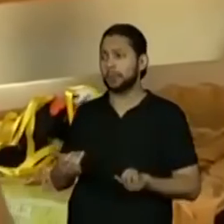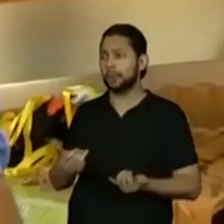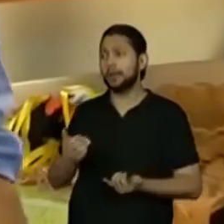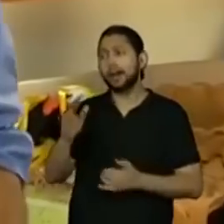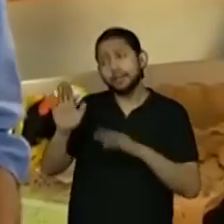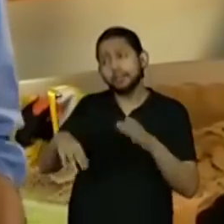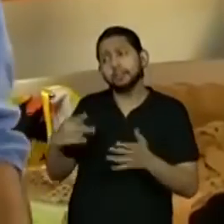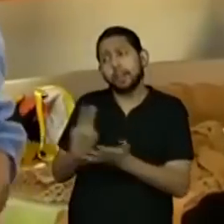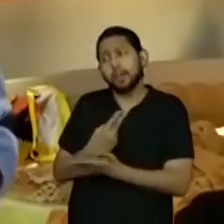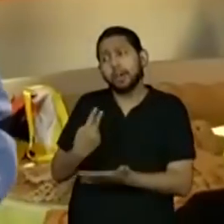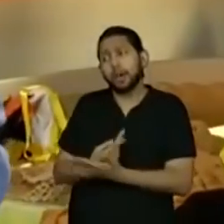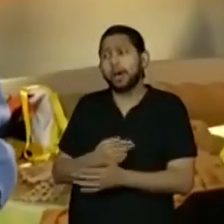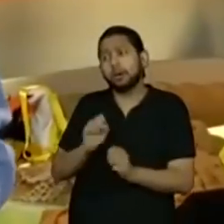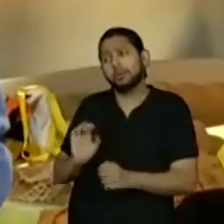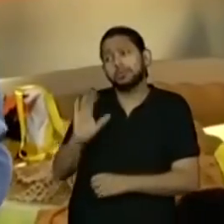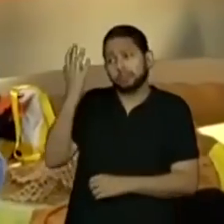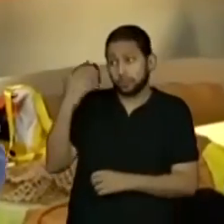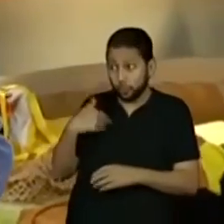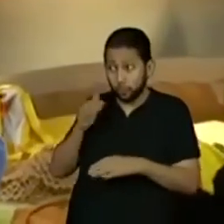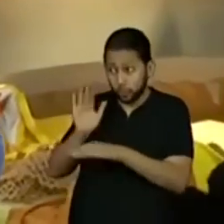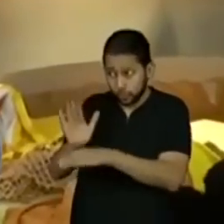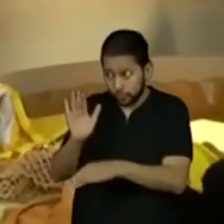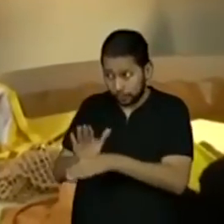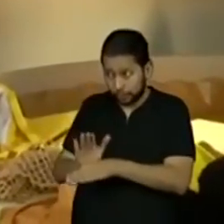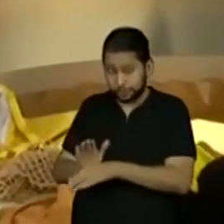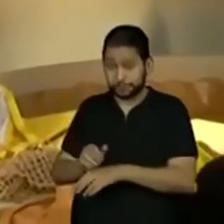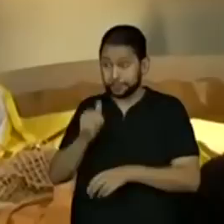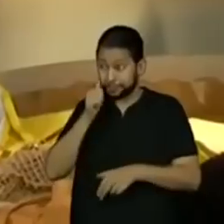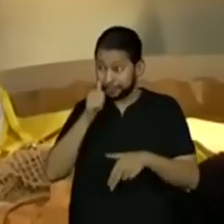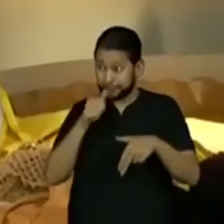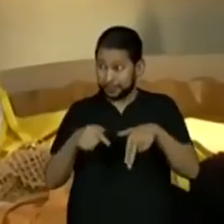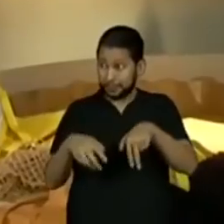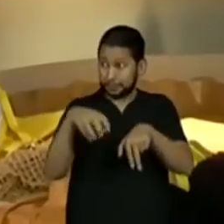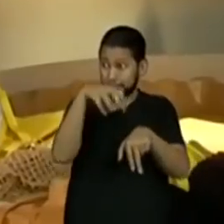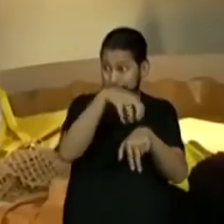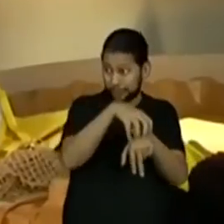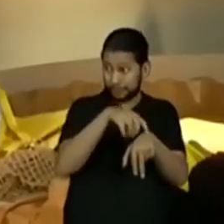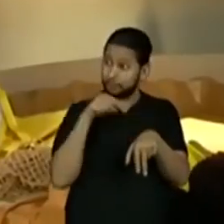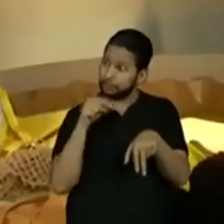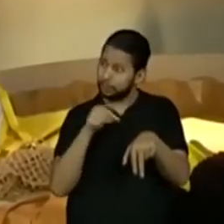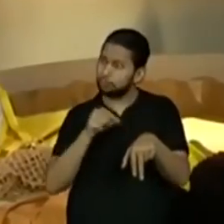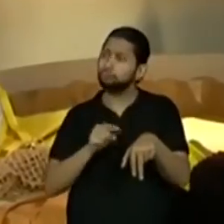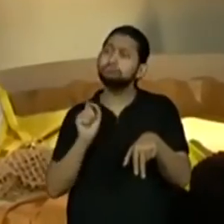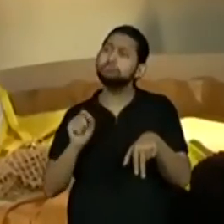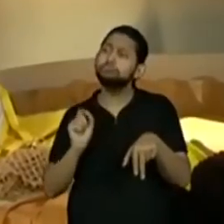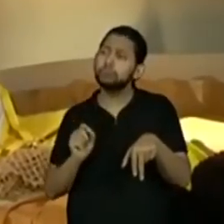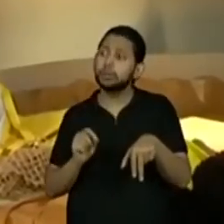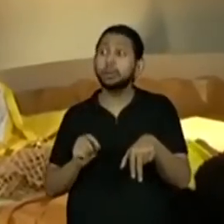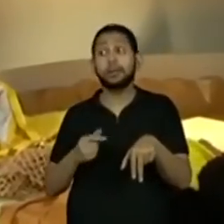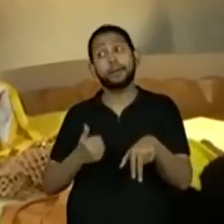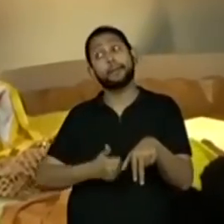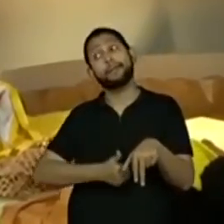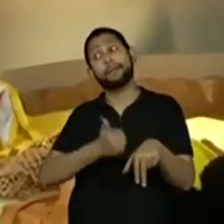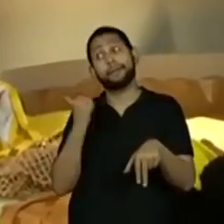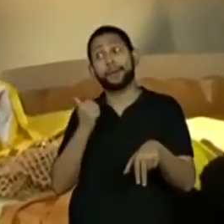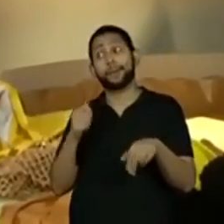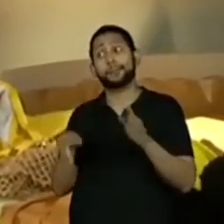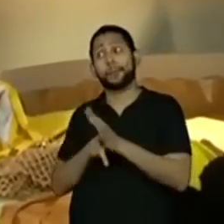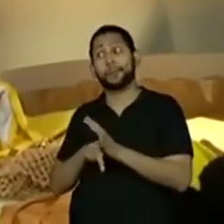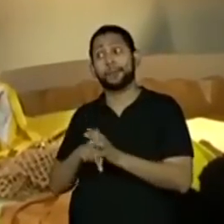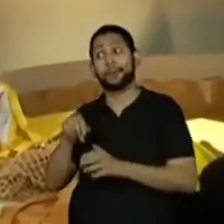errar é humano. Eu vou te ajudar. Você sabe que a princesa, ela pertence ao cavalo de ouro, não